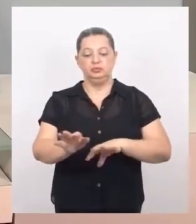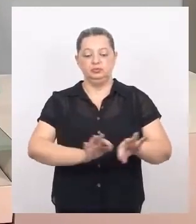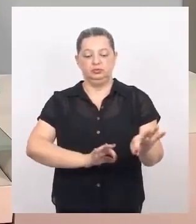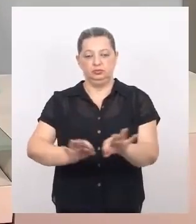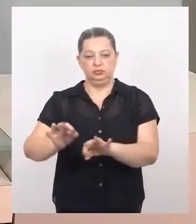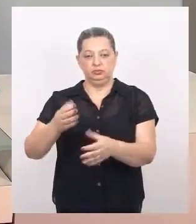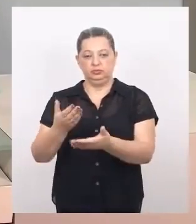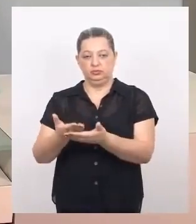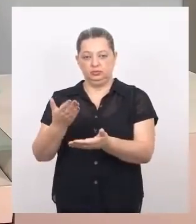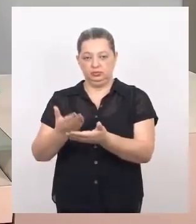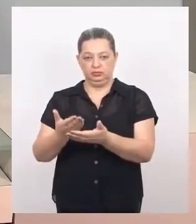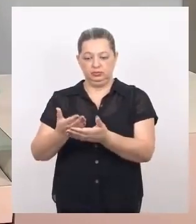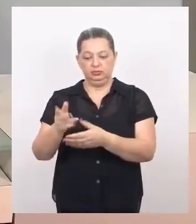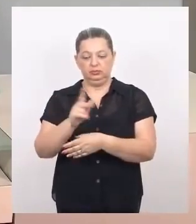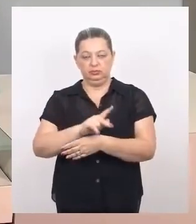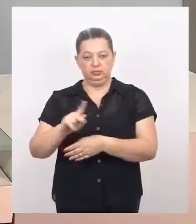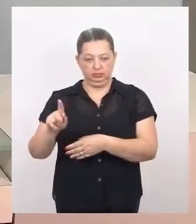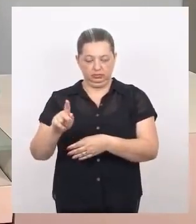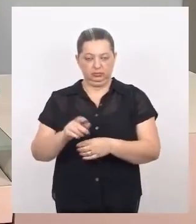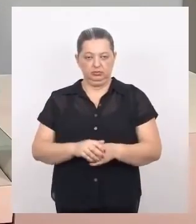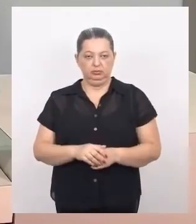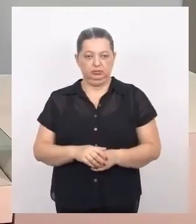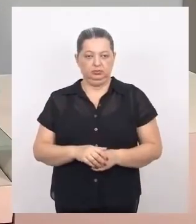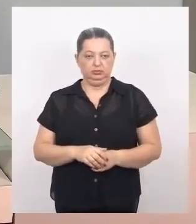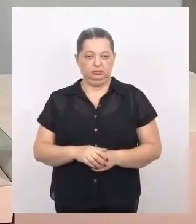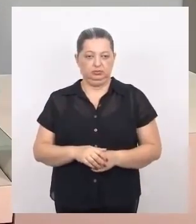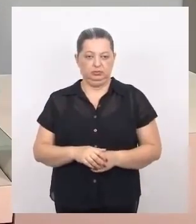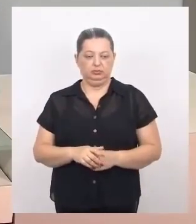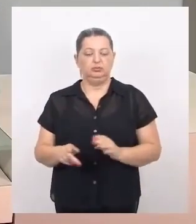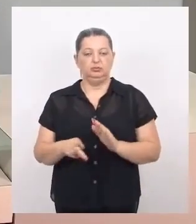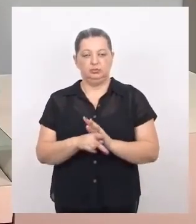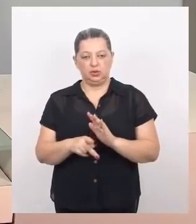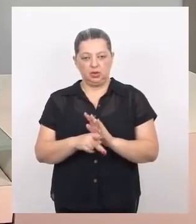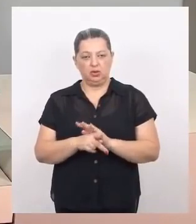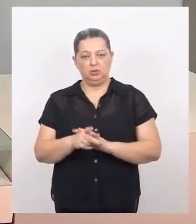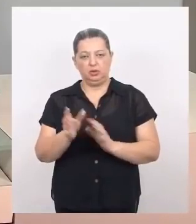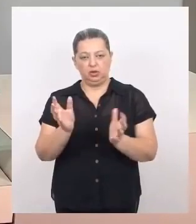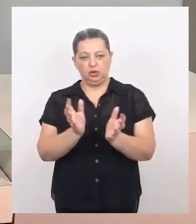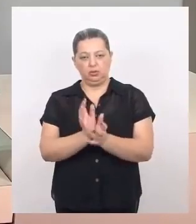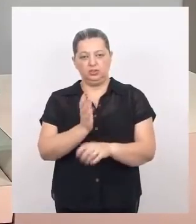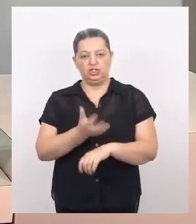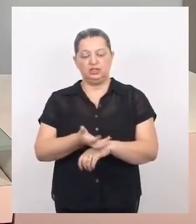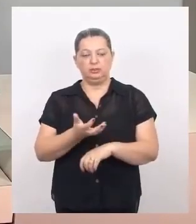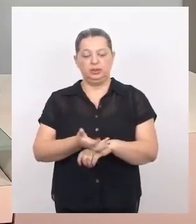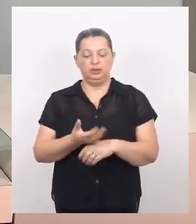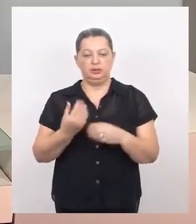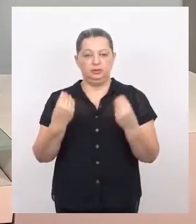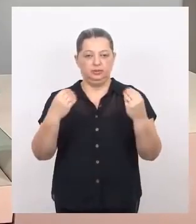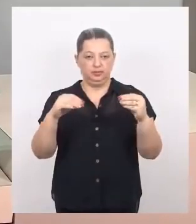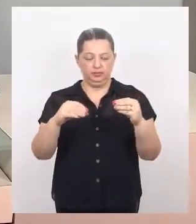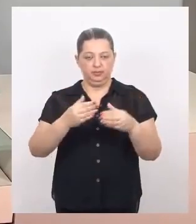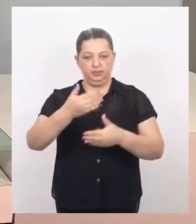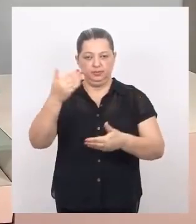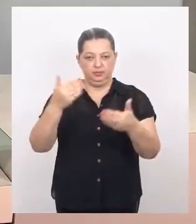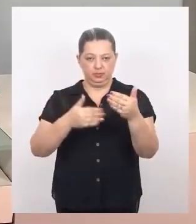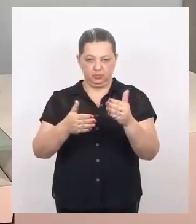de estudos para os professores que pegarem itinerários formativos. Pode colocar na tela, por favor, a